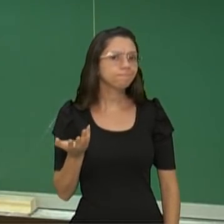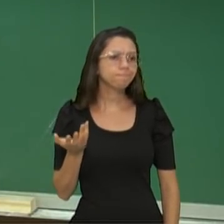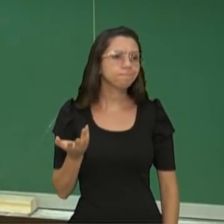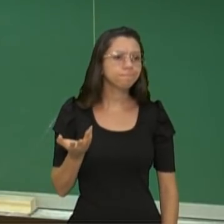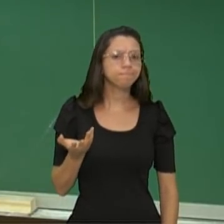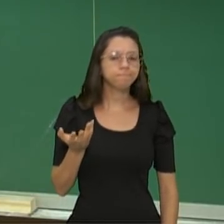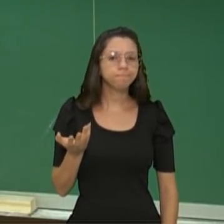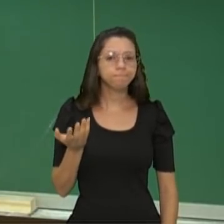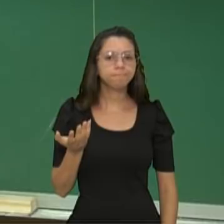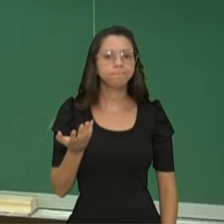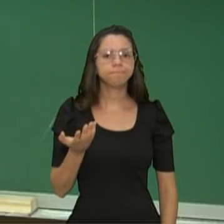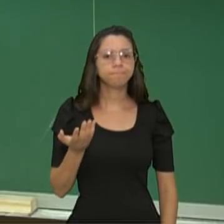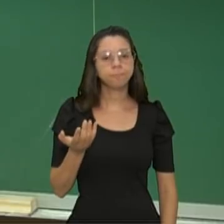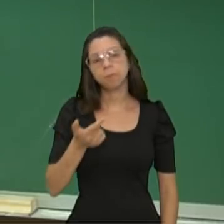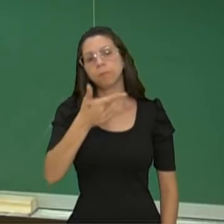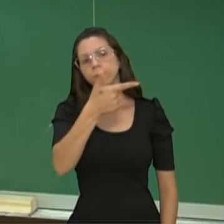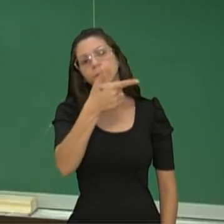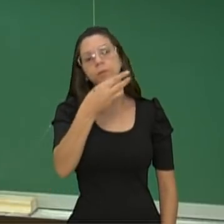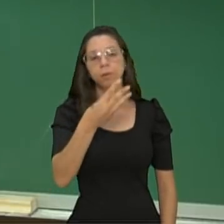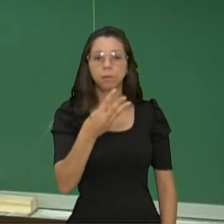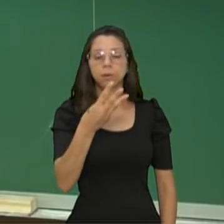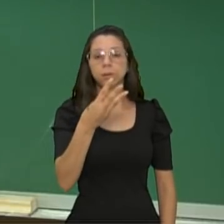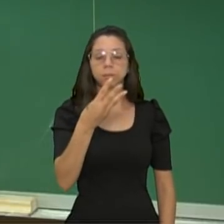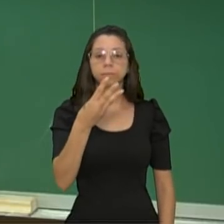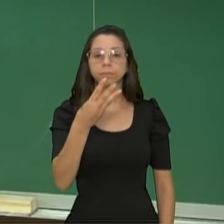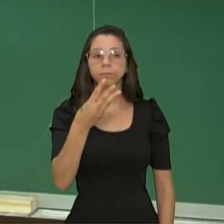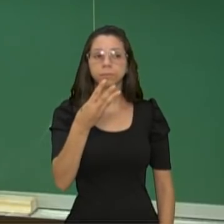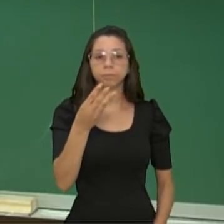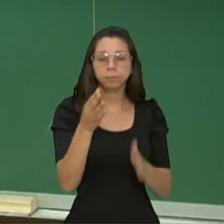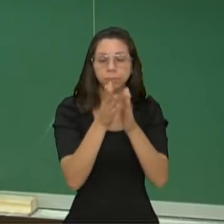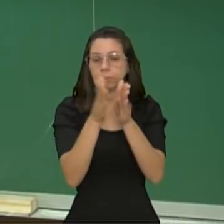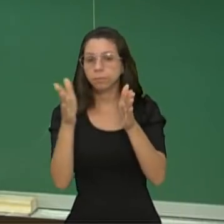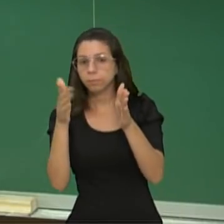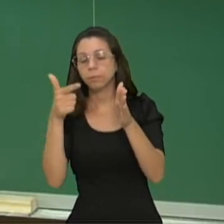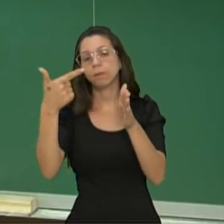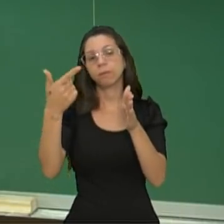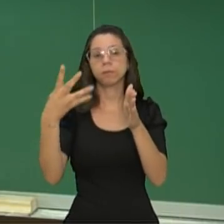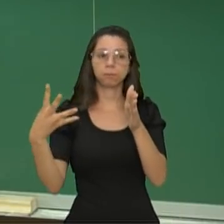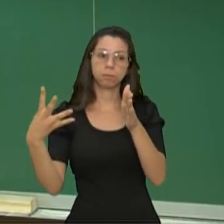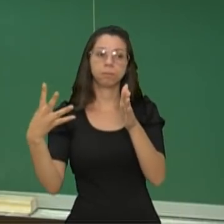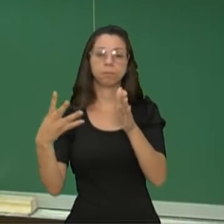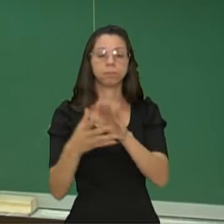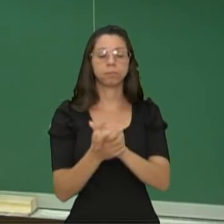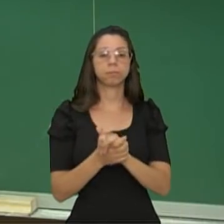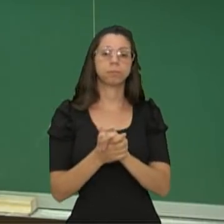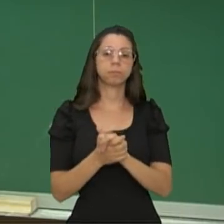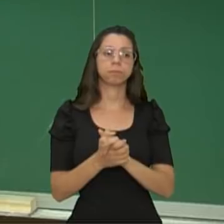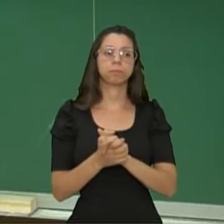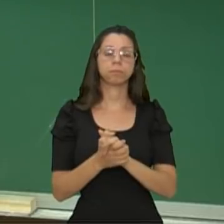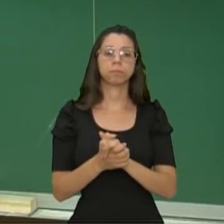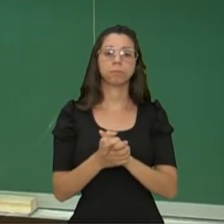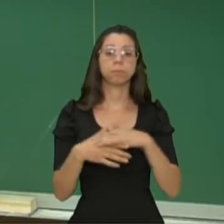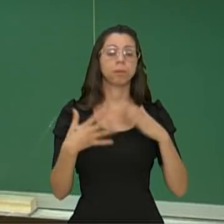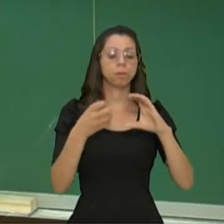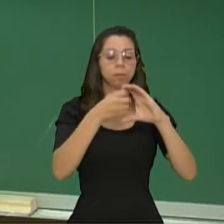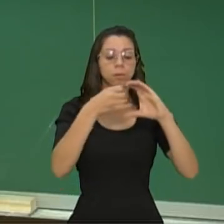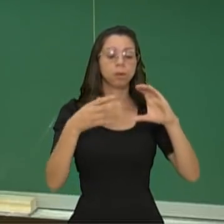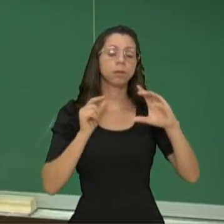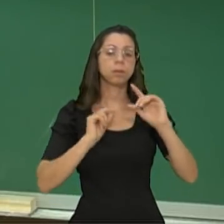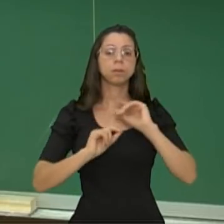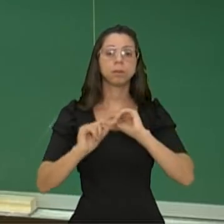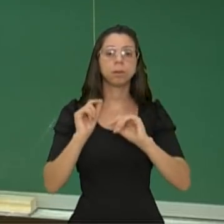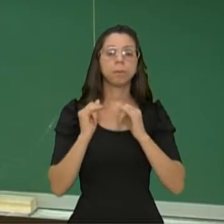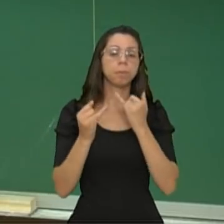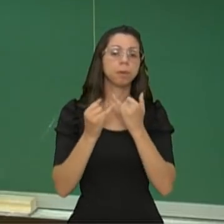Pensar em 23. Consecutivo, 24. Característica, o que eles têm em comum para que eu